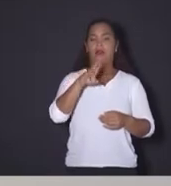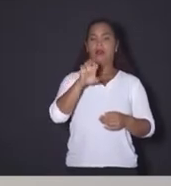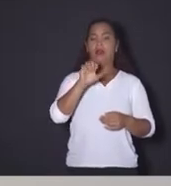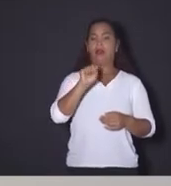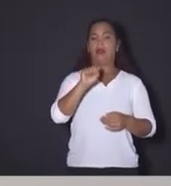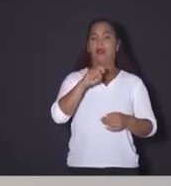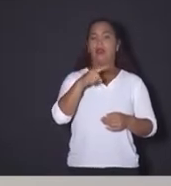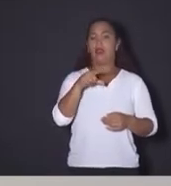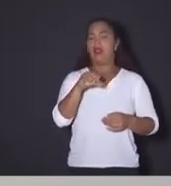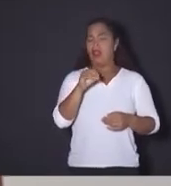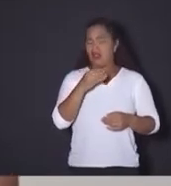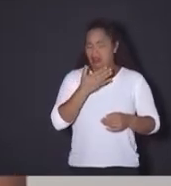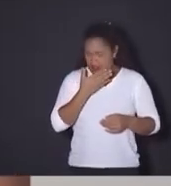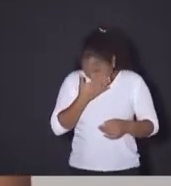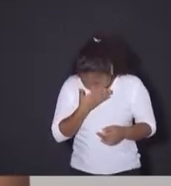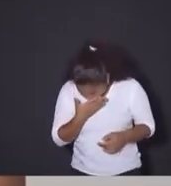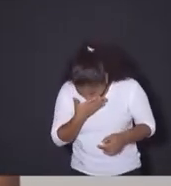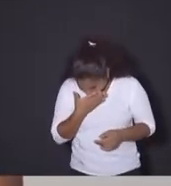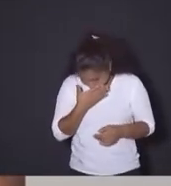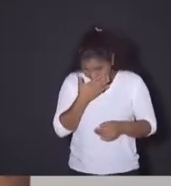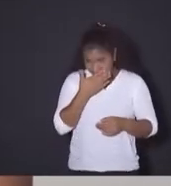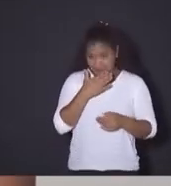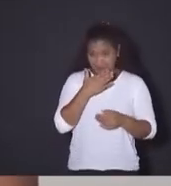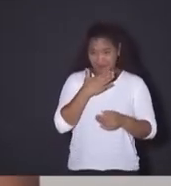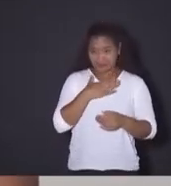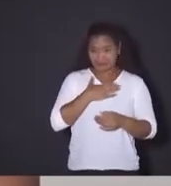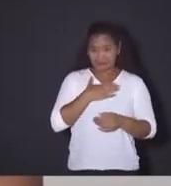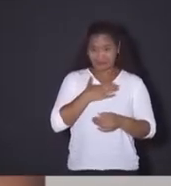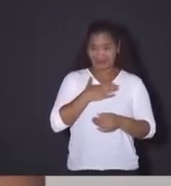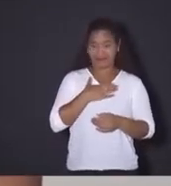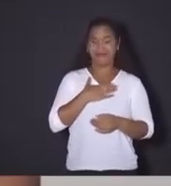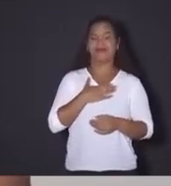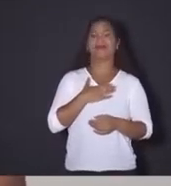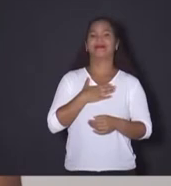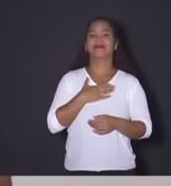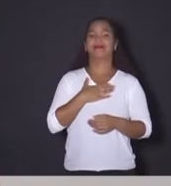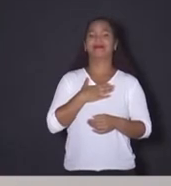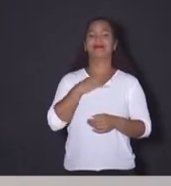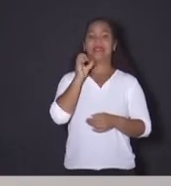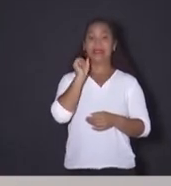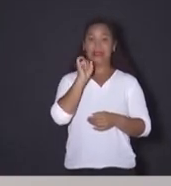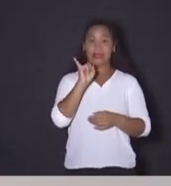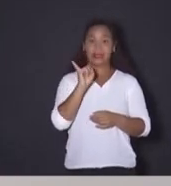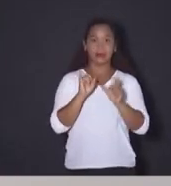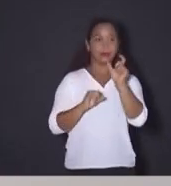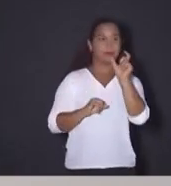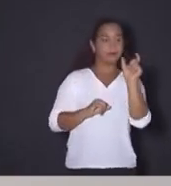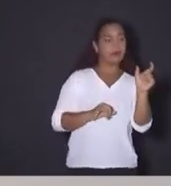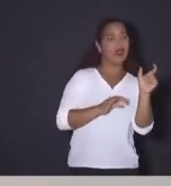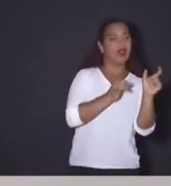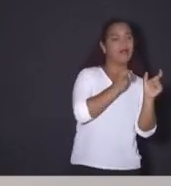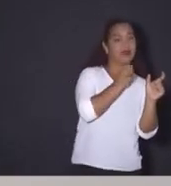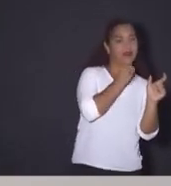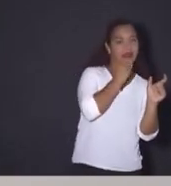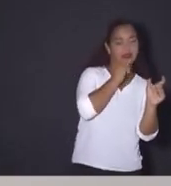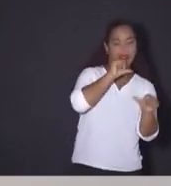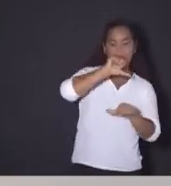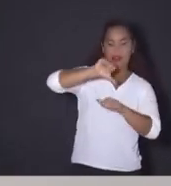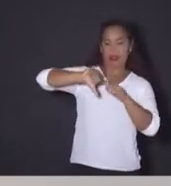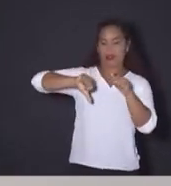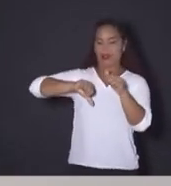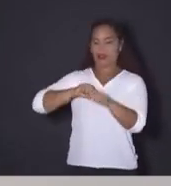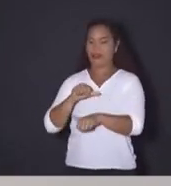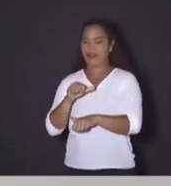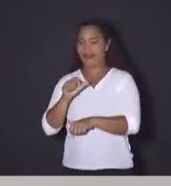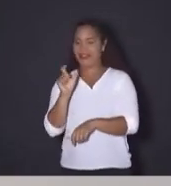falar tô triste e passa a falar tô deprimido eu tô tirando da vida algo que a própria dela o sentimento da tristeza